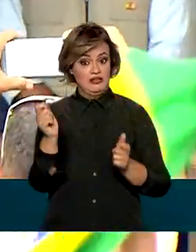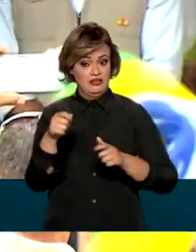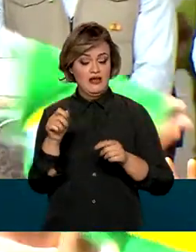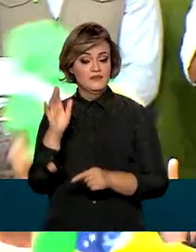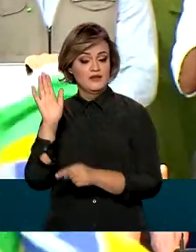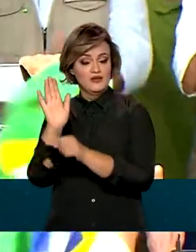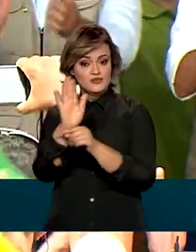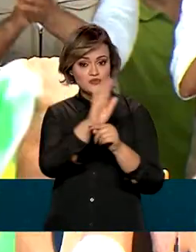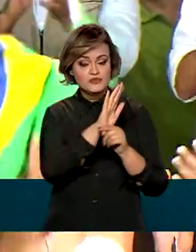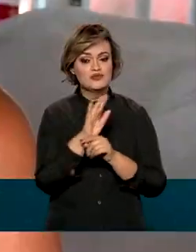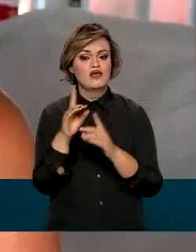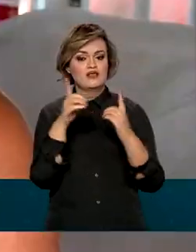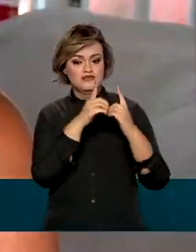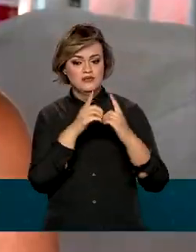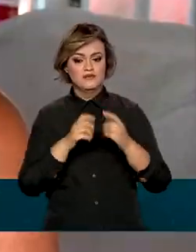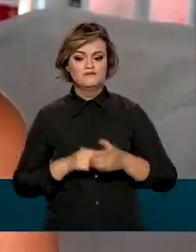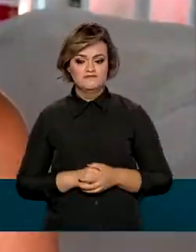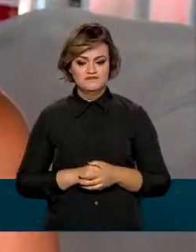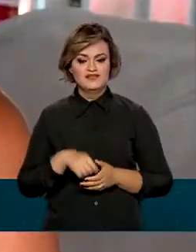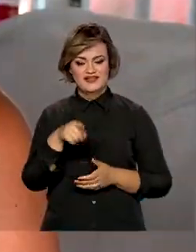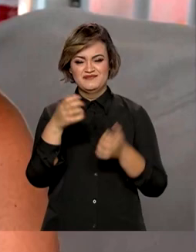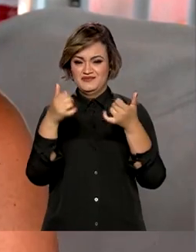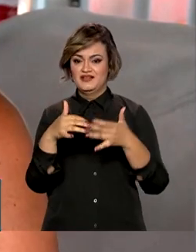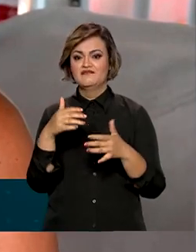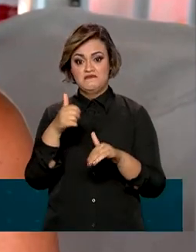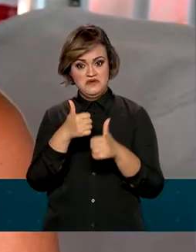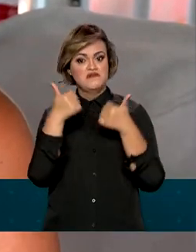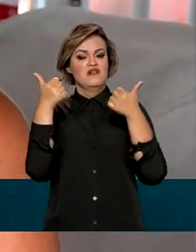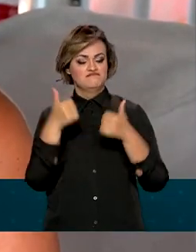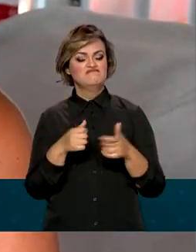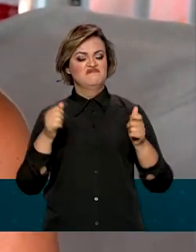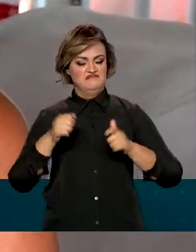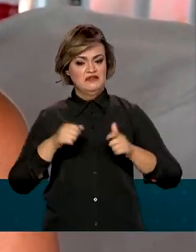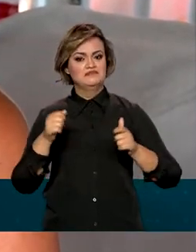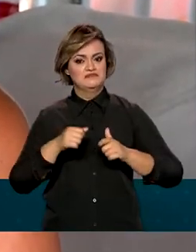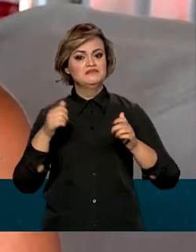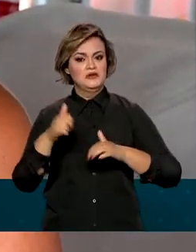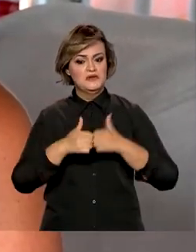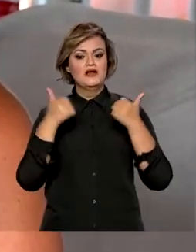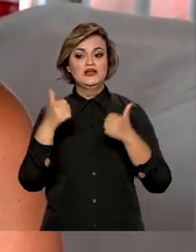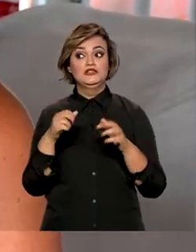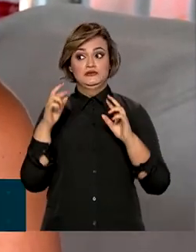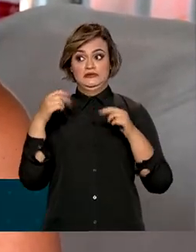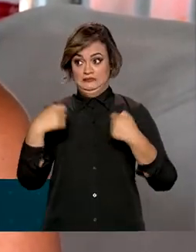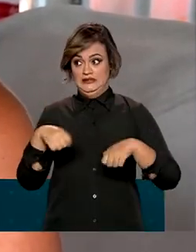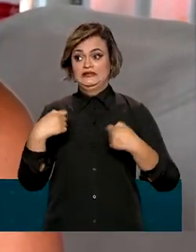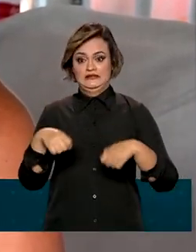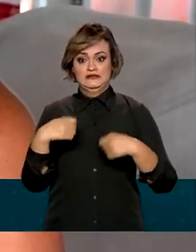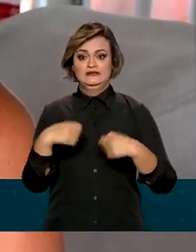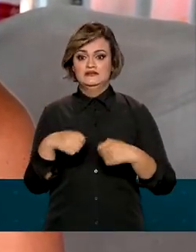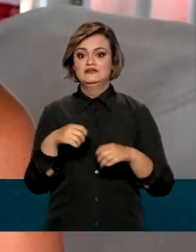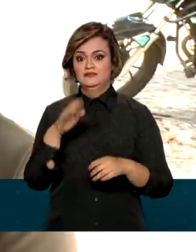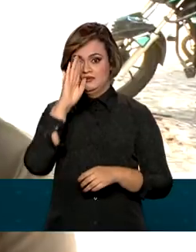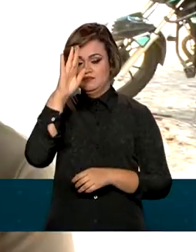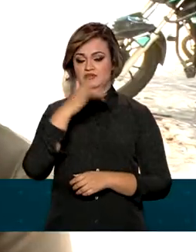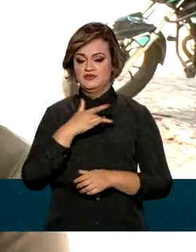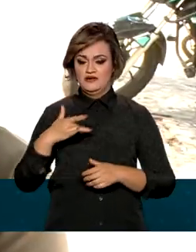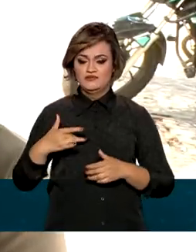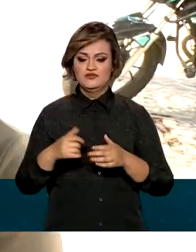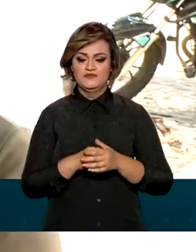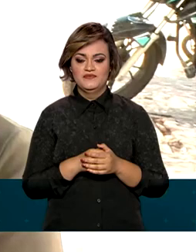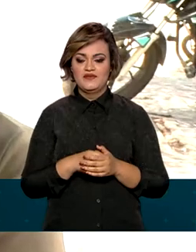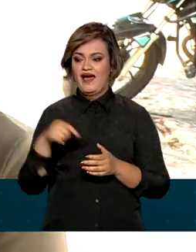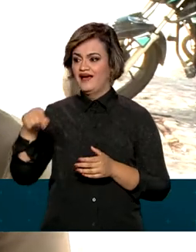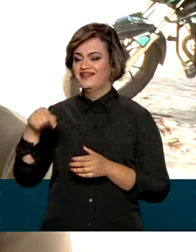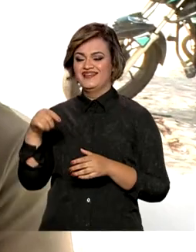a ampliar o atendimento. Vai melhorar e muito, muito mesmo. É o a gente está precisando mais, assim, a bem da saúde, né? Gurinhem